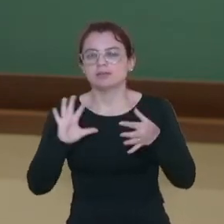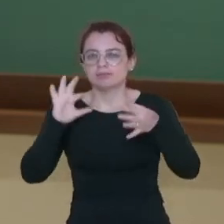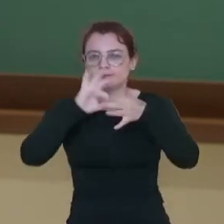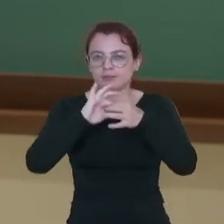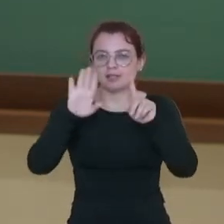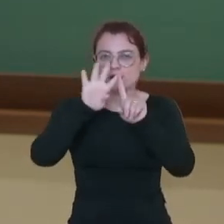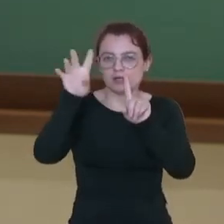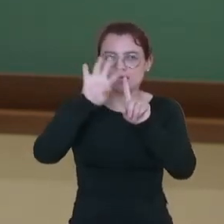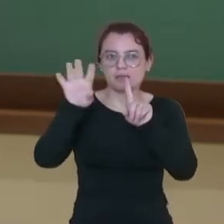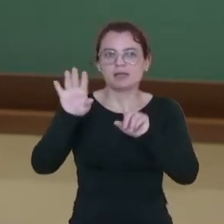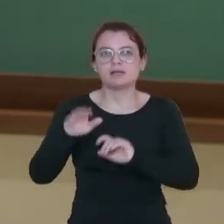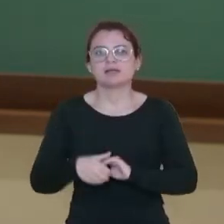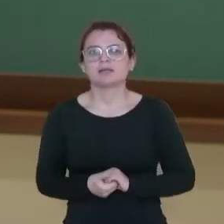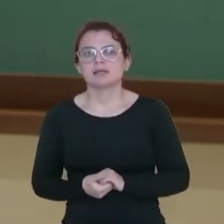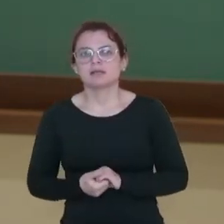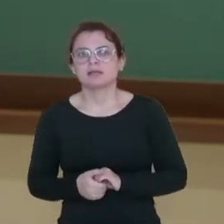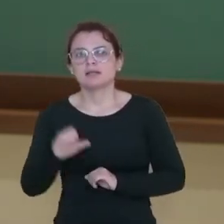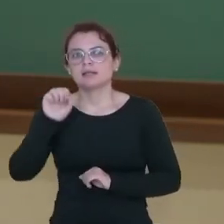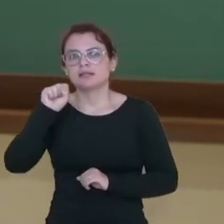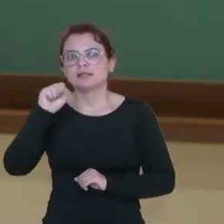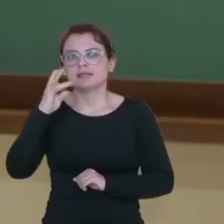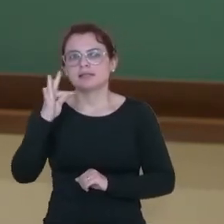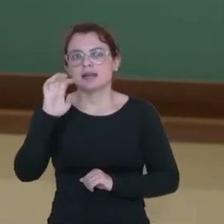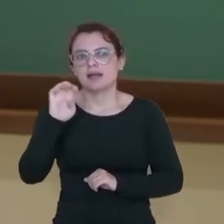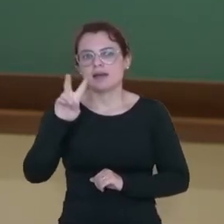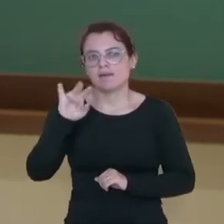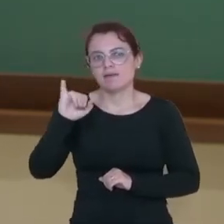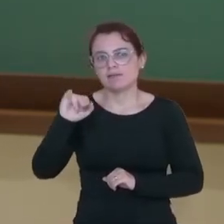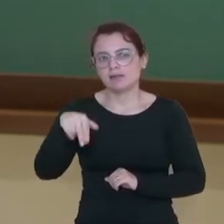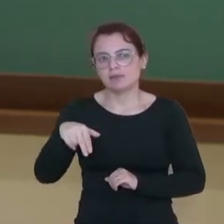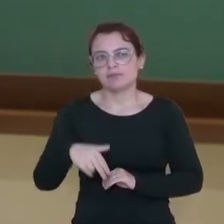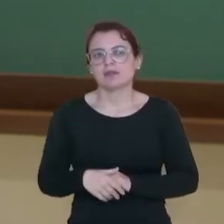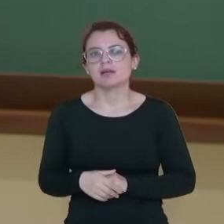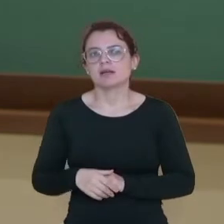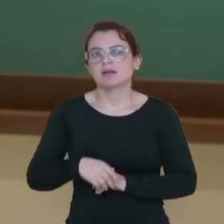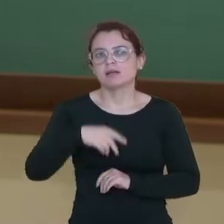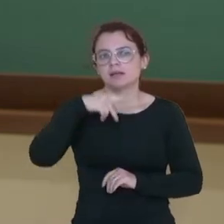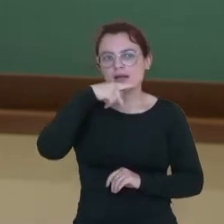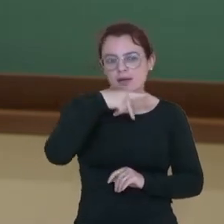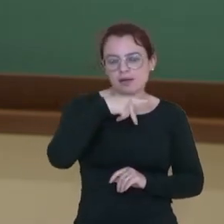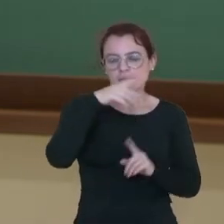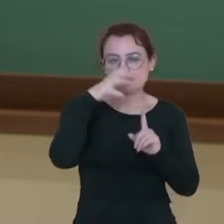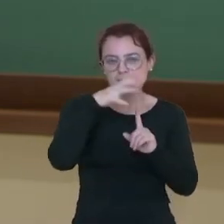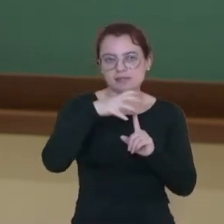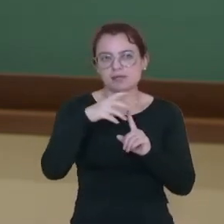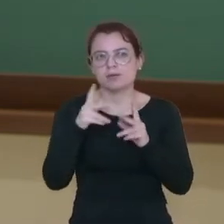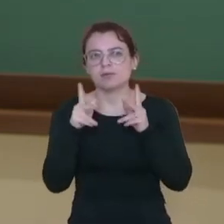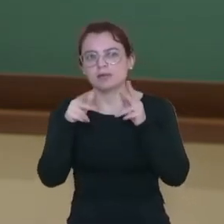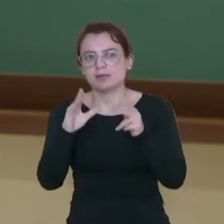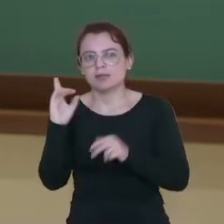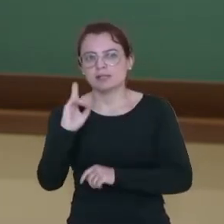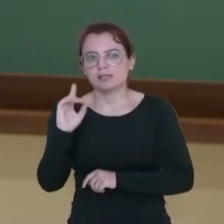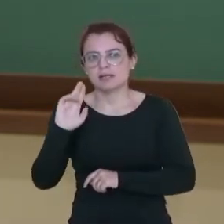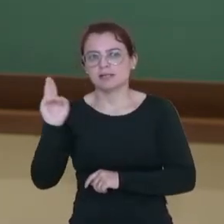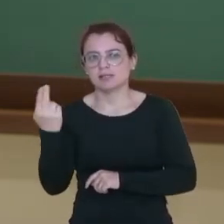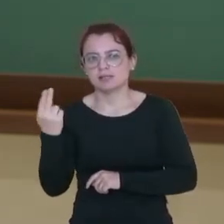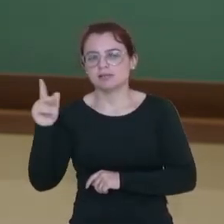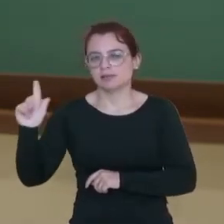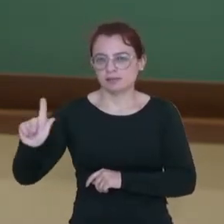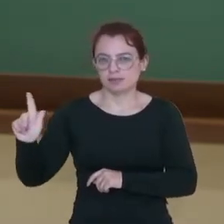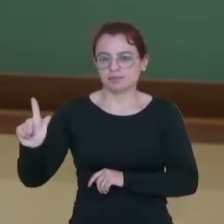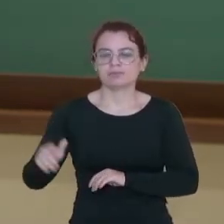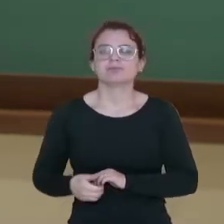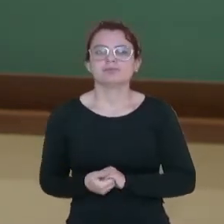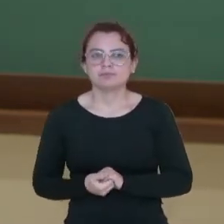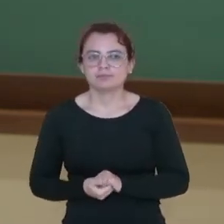que nós chamamos teorema de Stevin, que é a densidade vezes a gravidade vezes a altura. Através desse teorema,